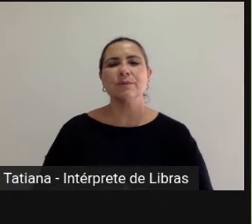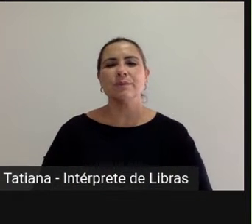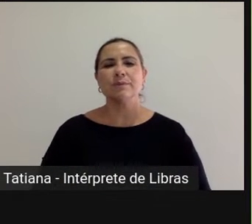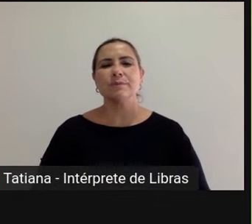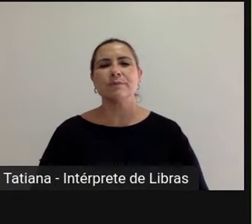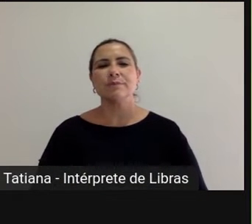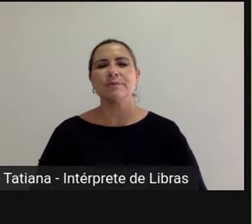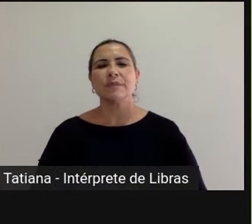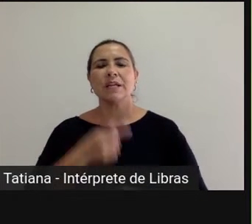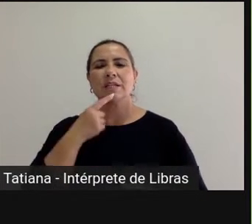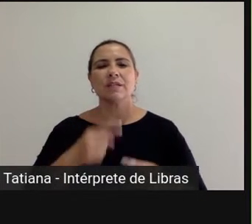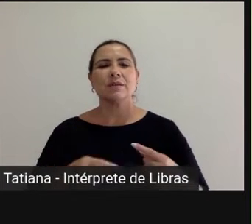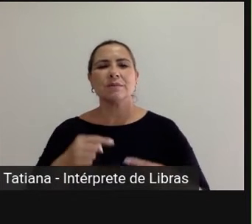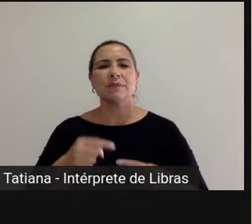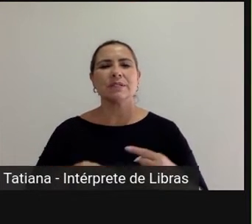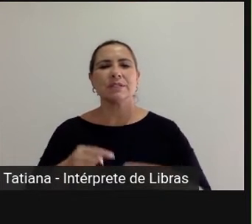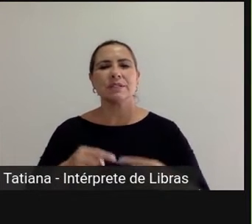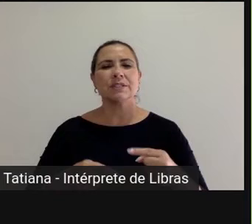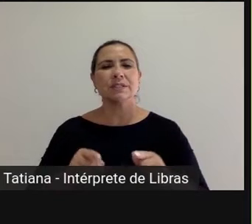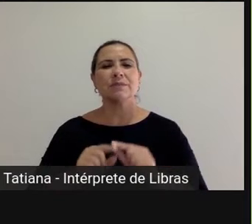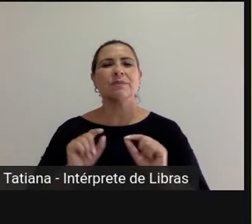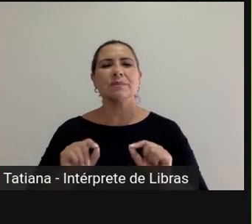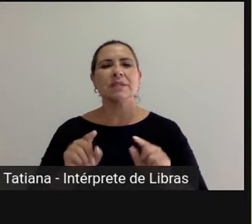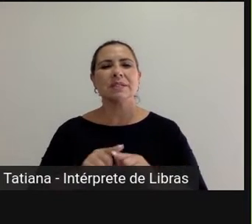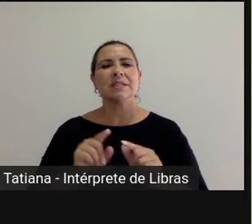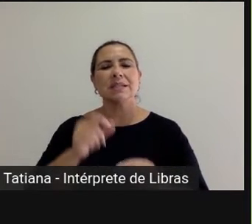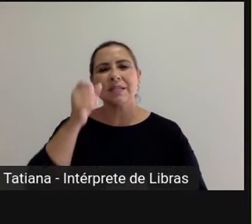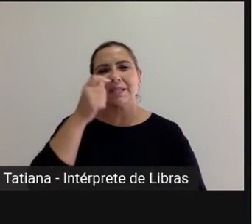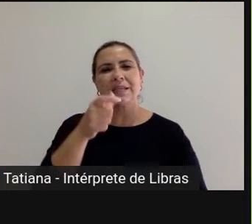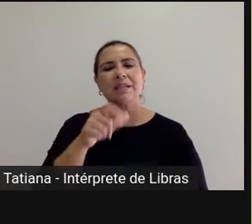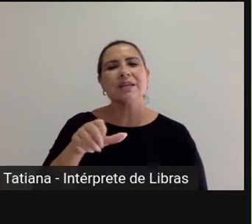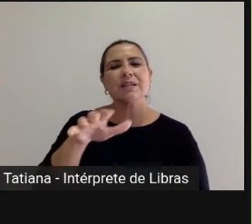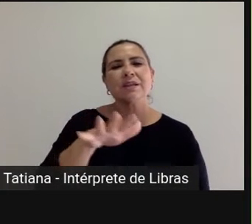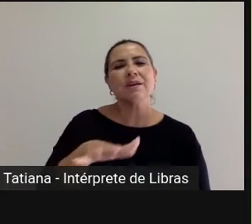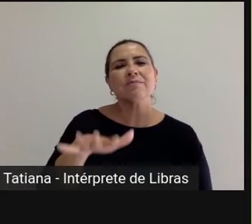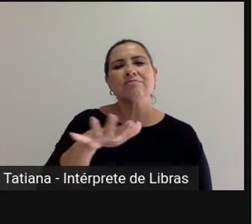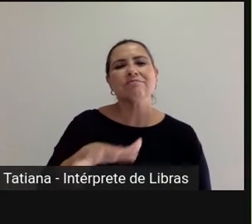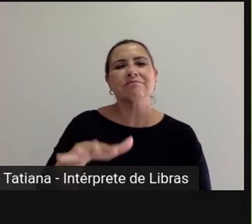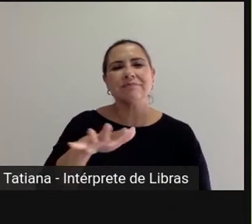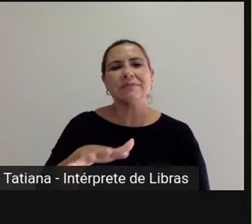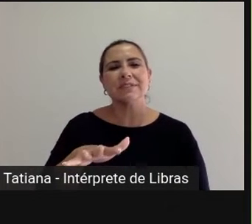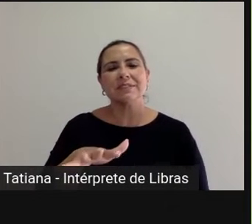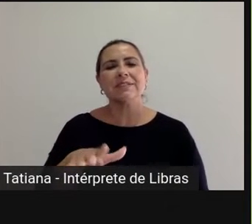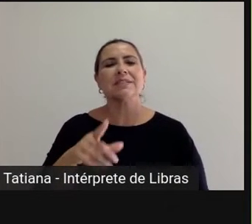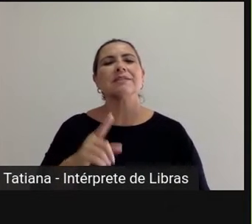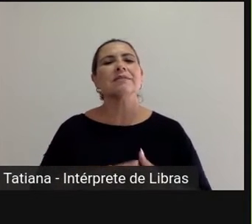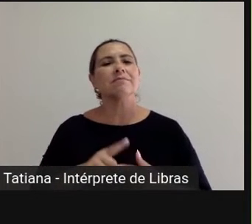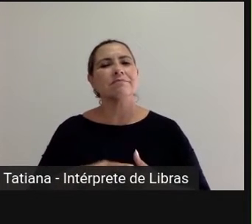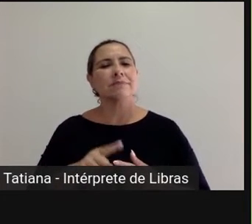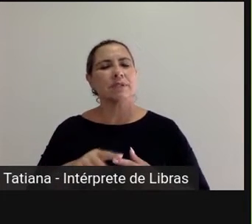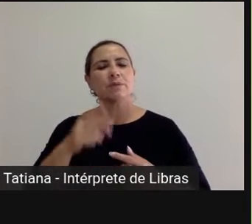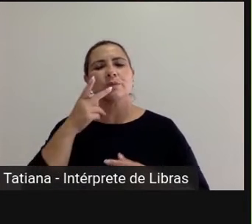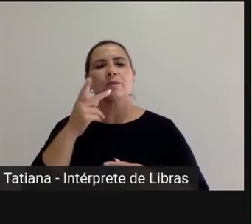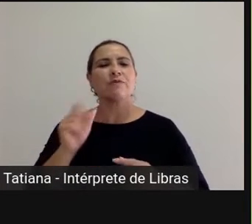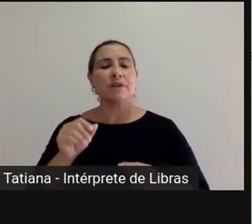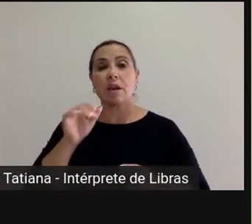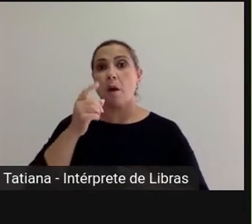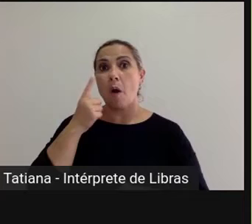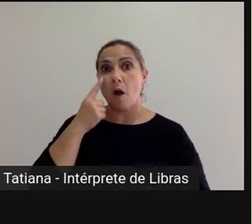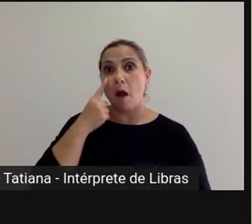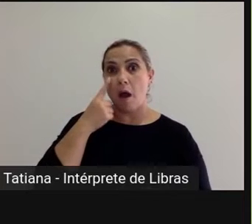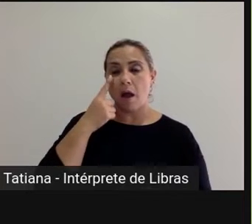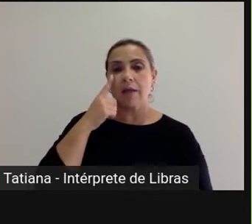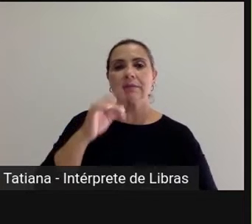profunda, mas os interesses estão também, inclusive, né, expostos quando a gente fala que, olha, gente, a internet que